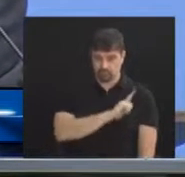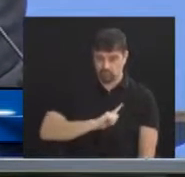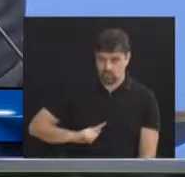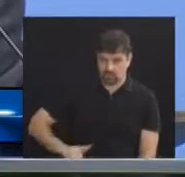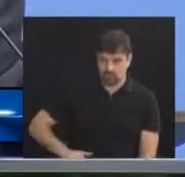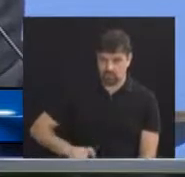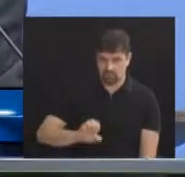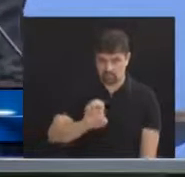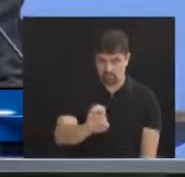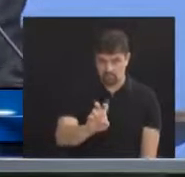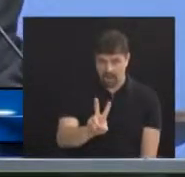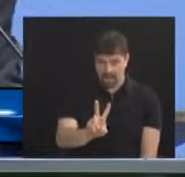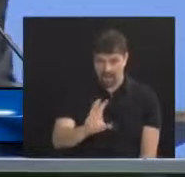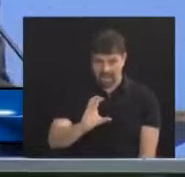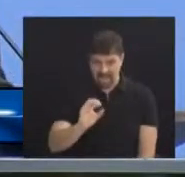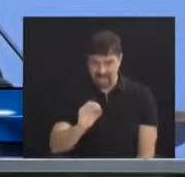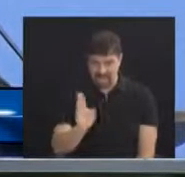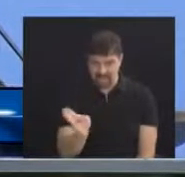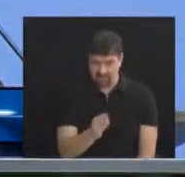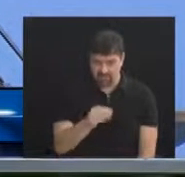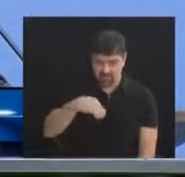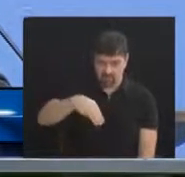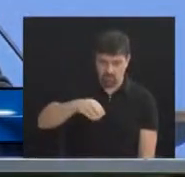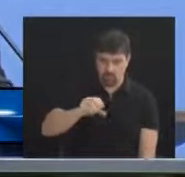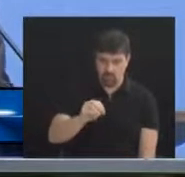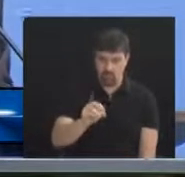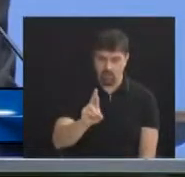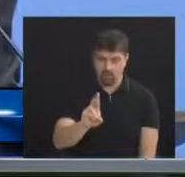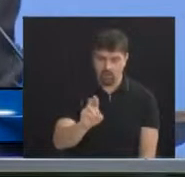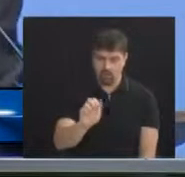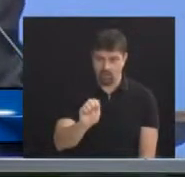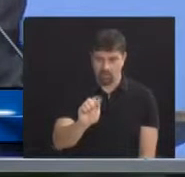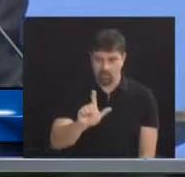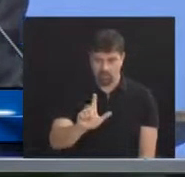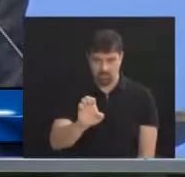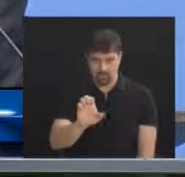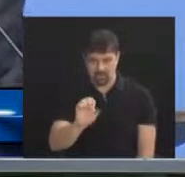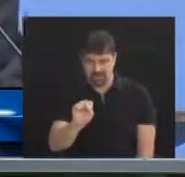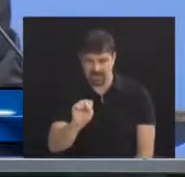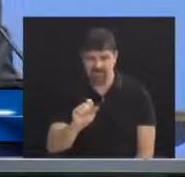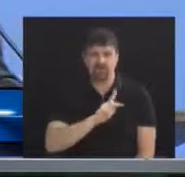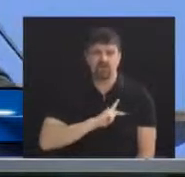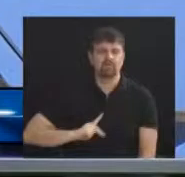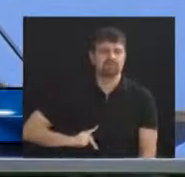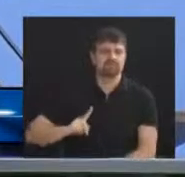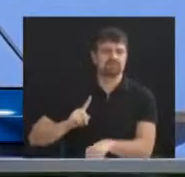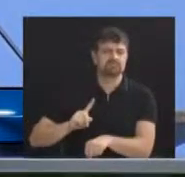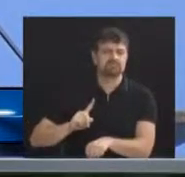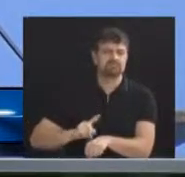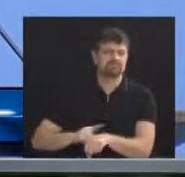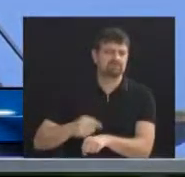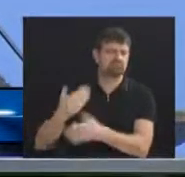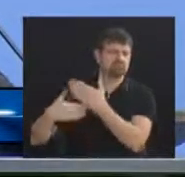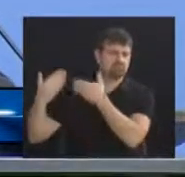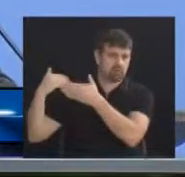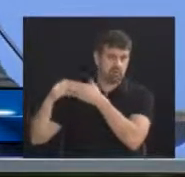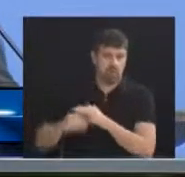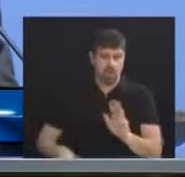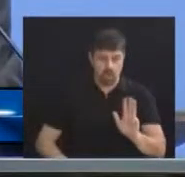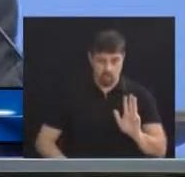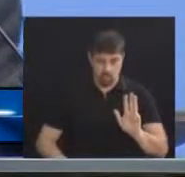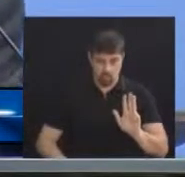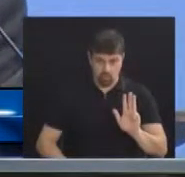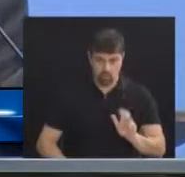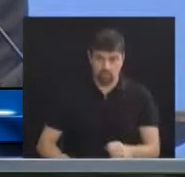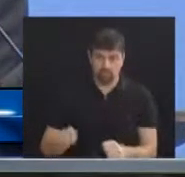foi dado pelo presidente em exercício, na época, o presidente Lula, quando o Evo